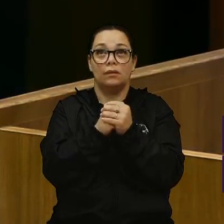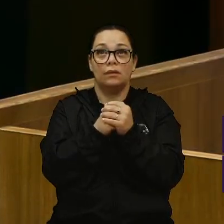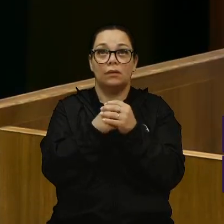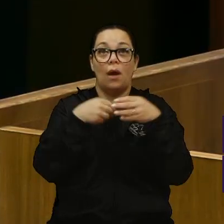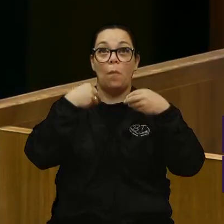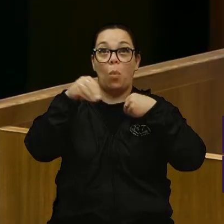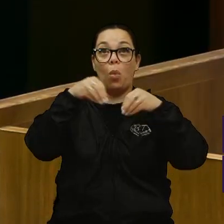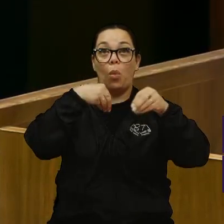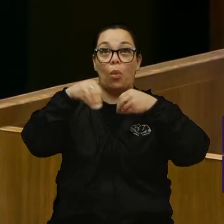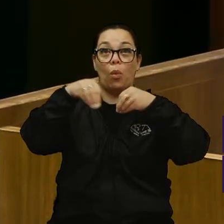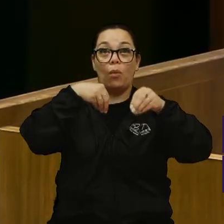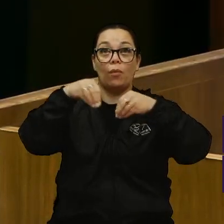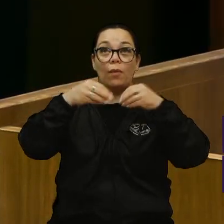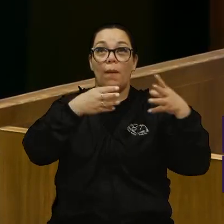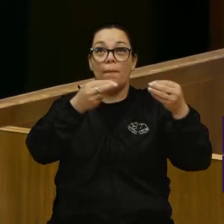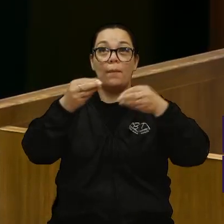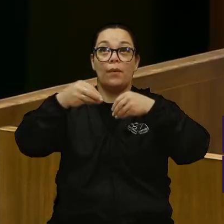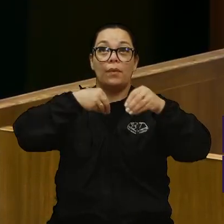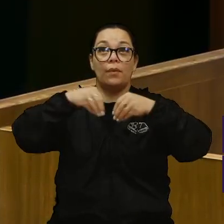tá?